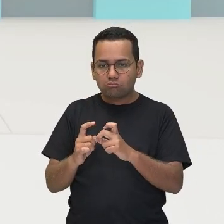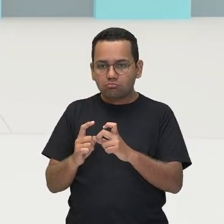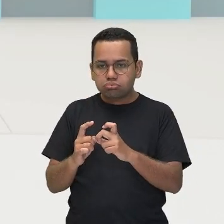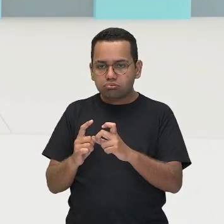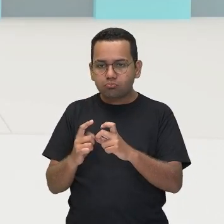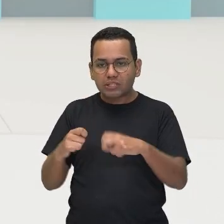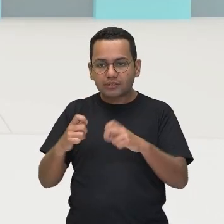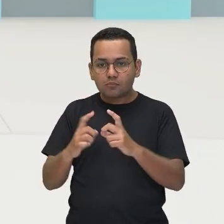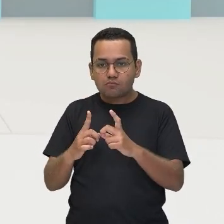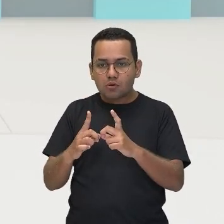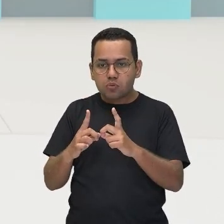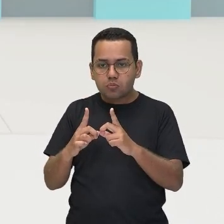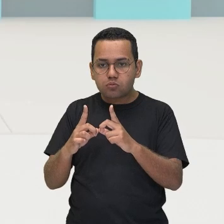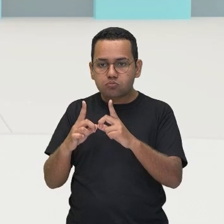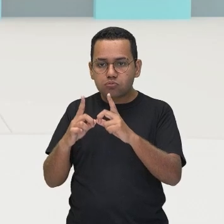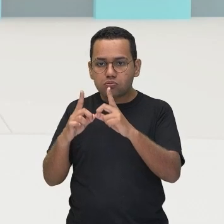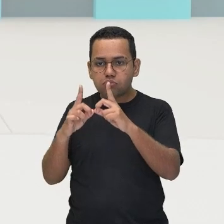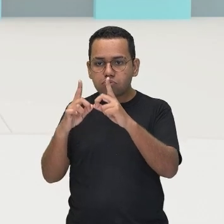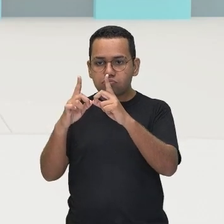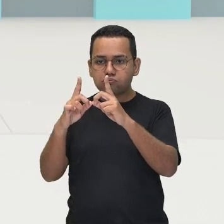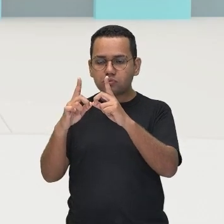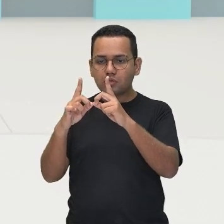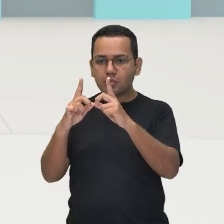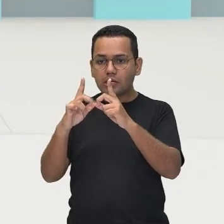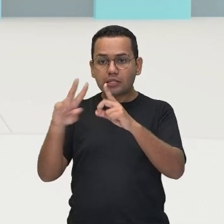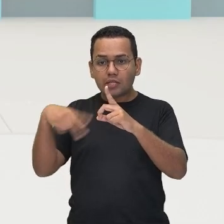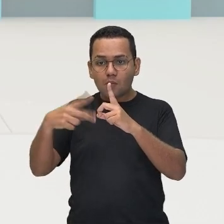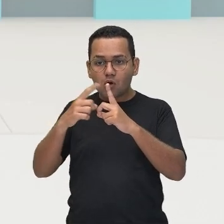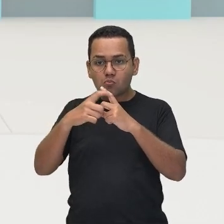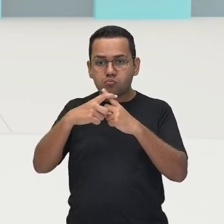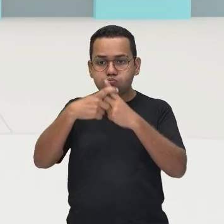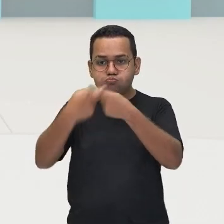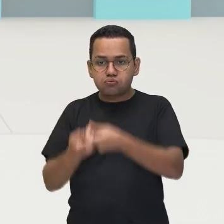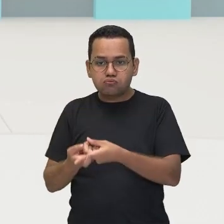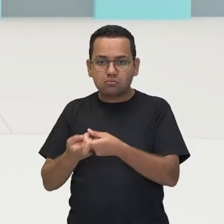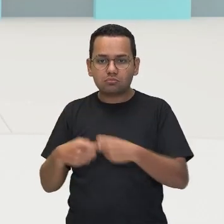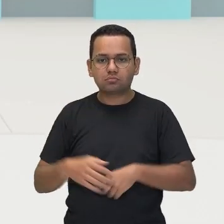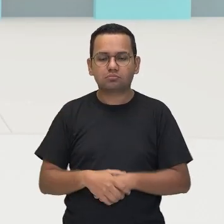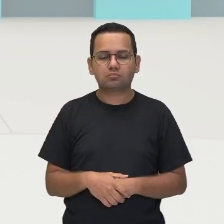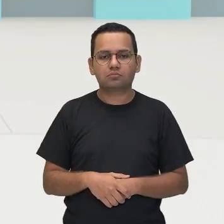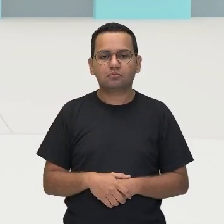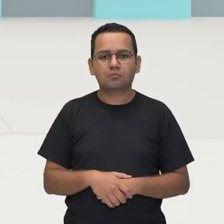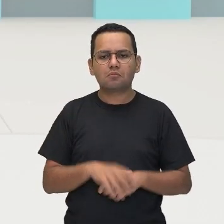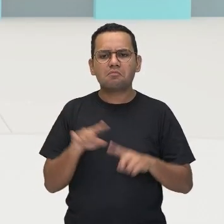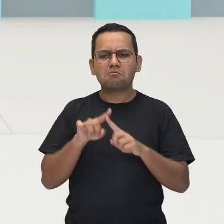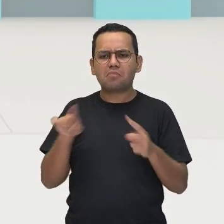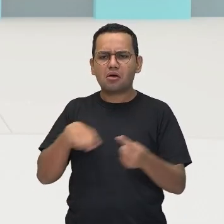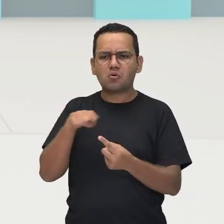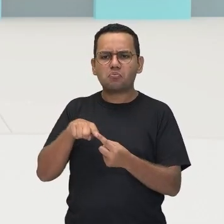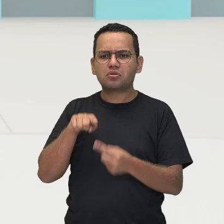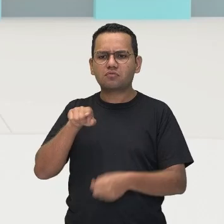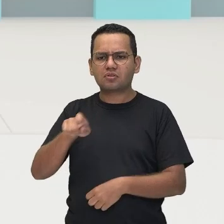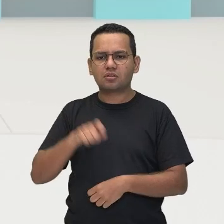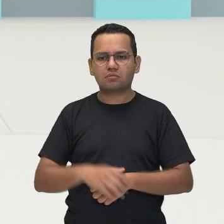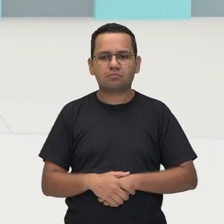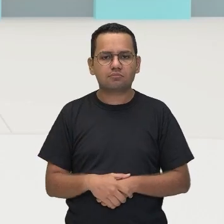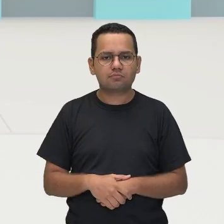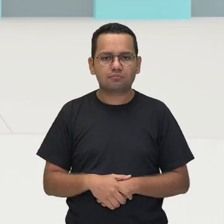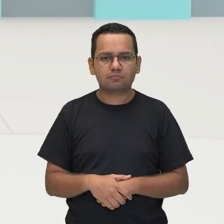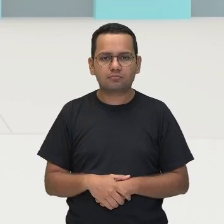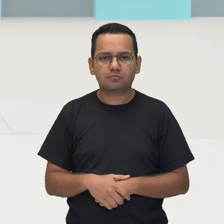chão de modo que as suas costas toquem o solo e apesar desse objetivo né uma luta ela pode